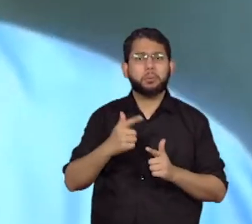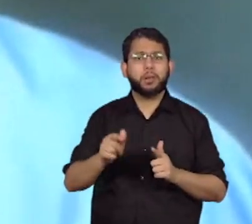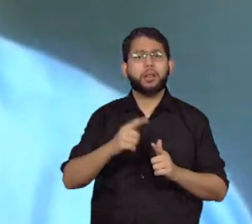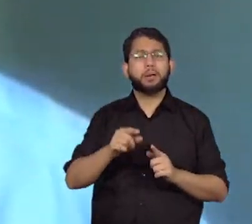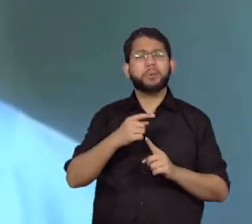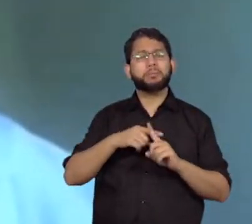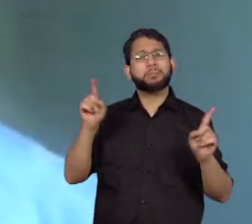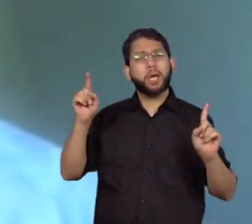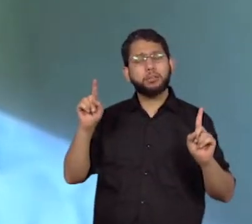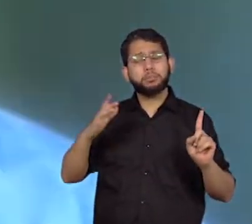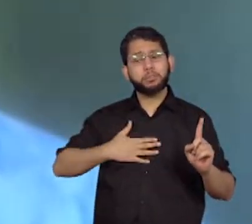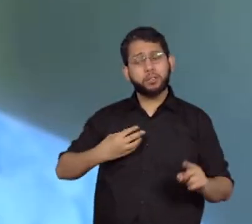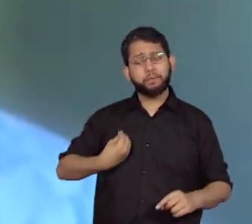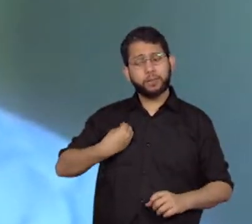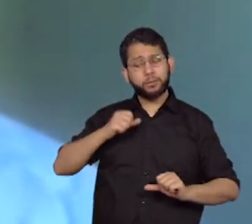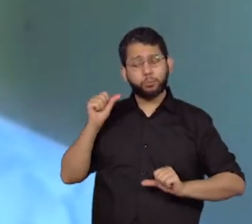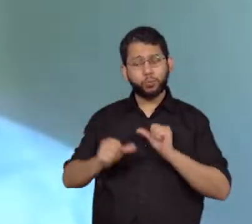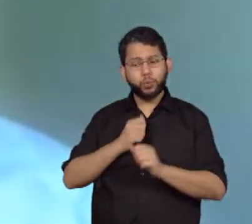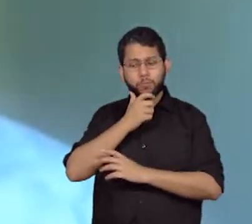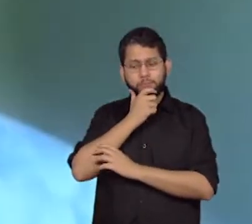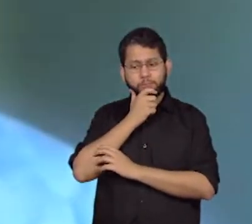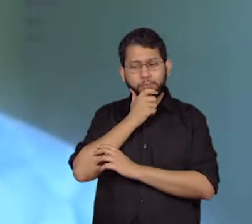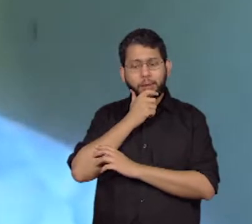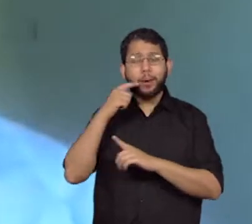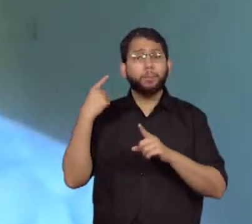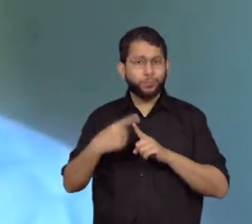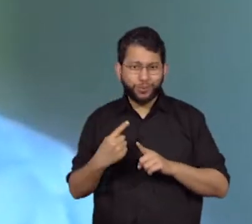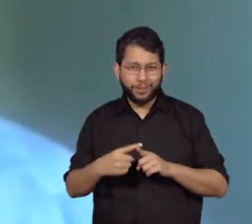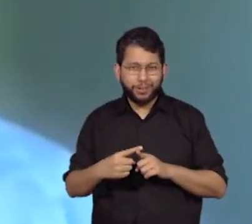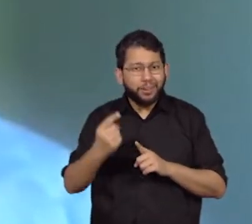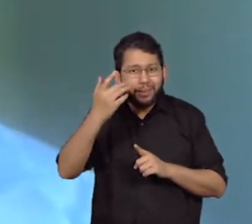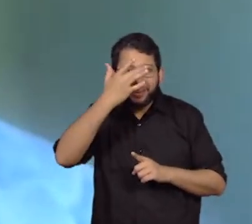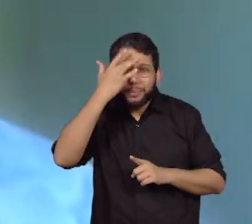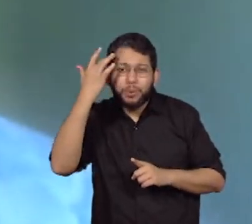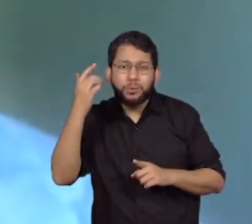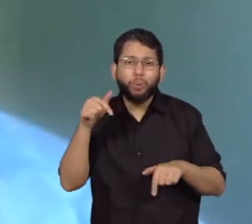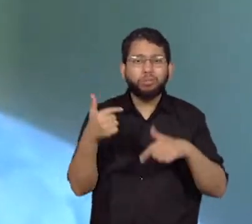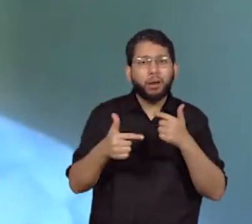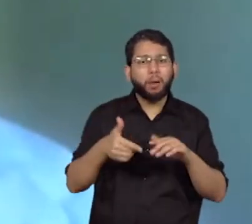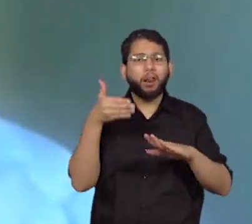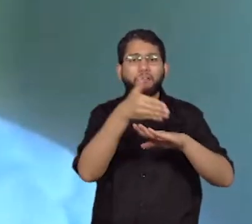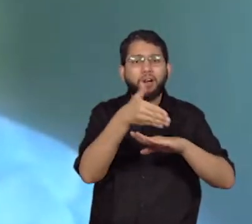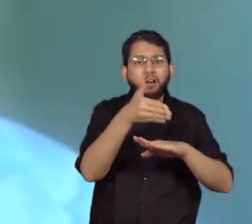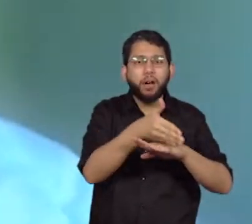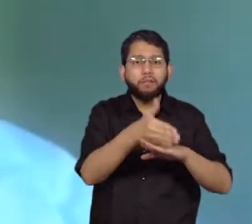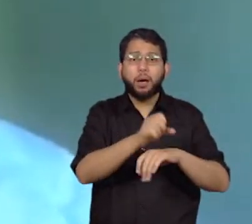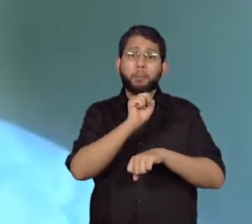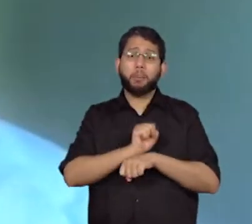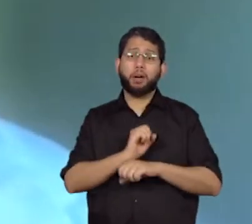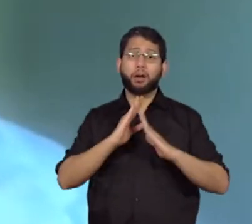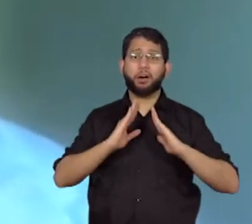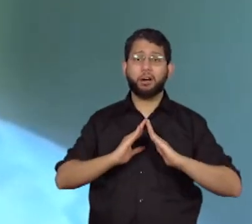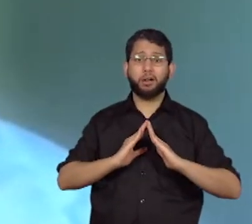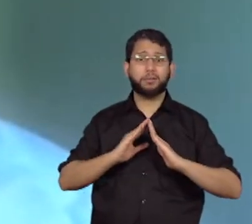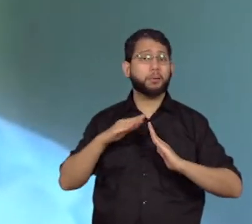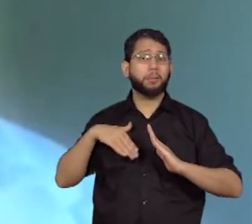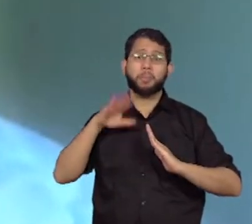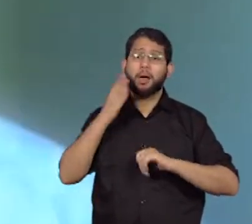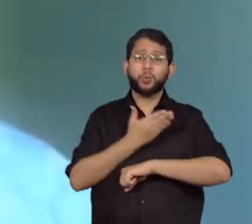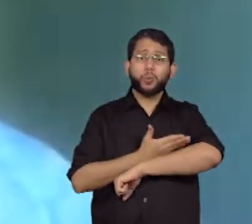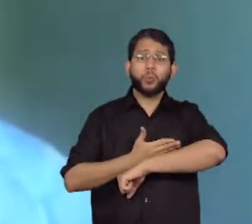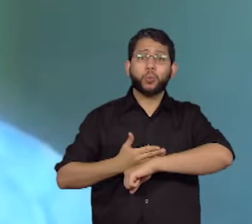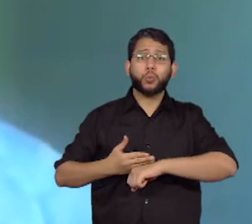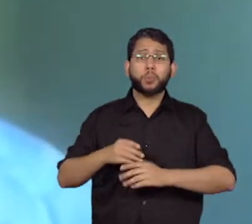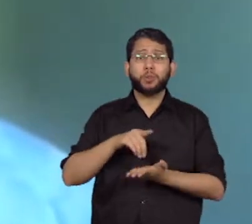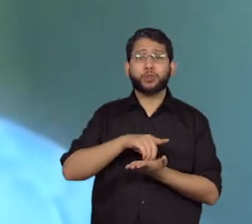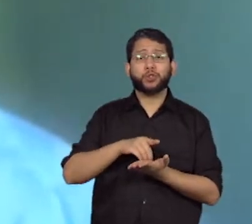Porque eu falei, olha, bom, essa pandemia, o mundo vai mudar, tal. Mas, assim, o mundo mudando, ele vai ser mais digital. Então, para mim, vai ser bom. Você quer saber? Eu